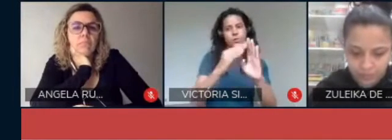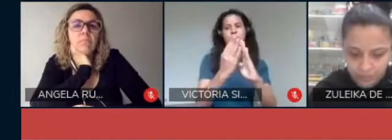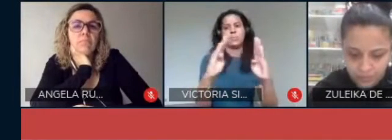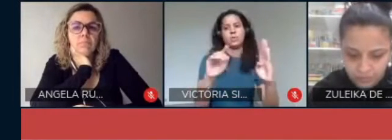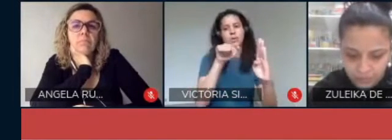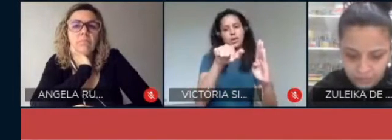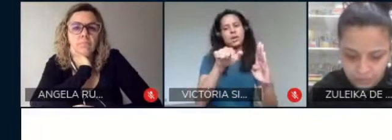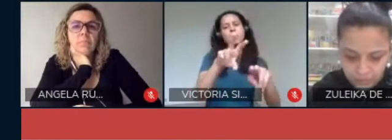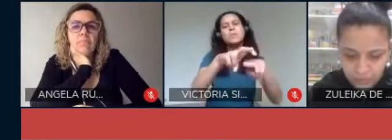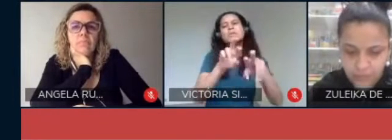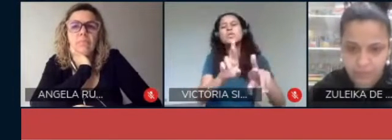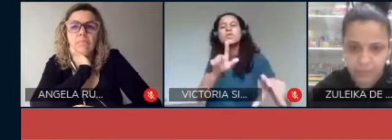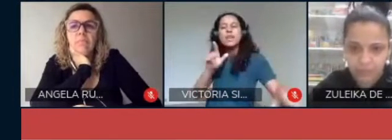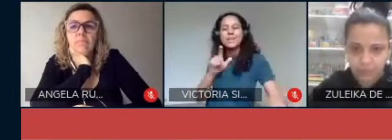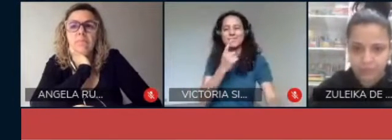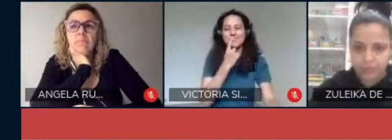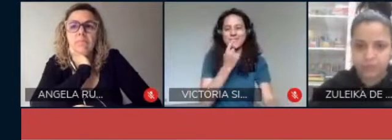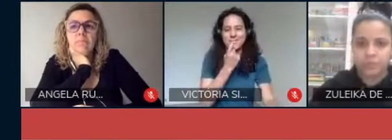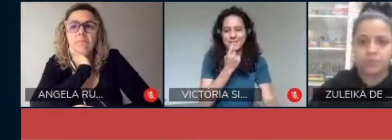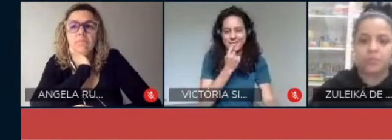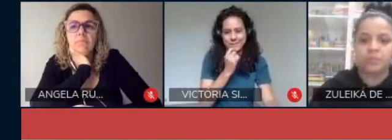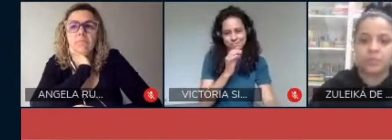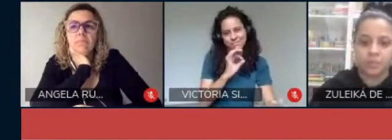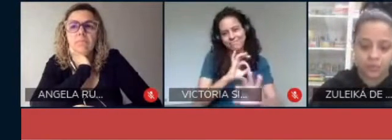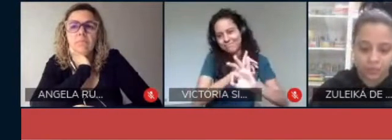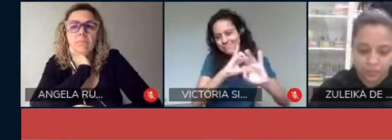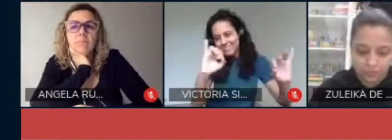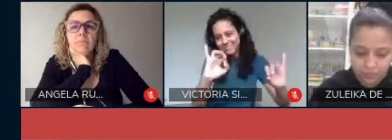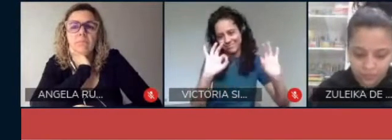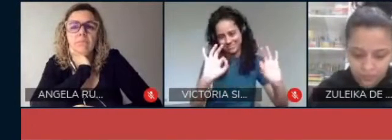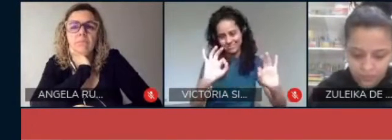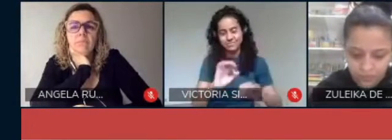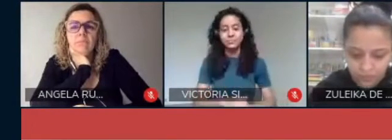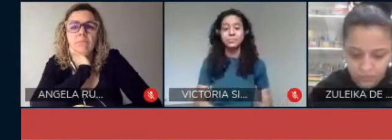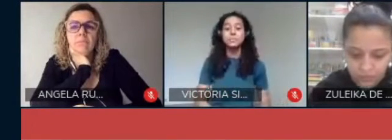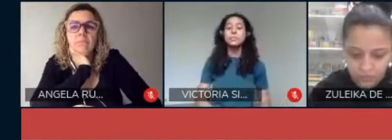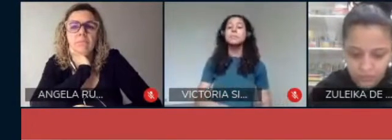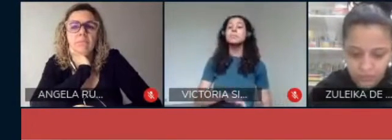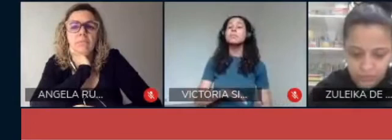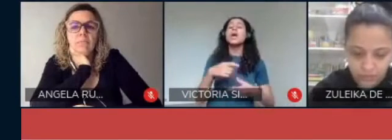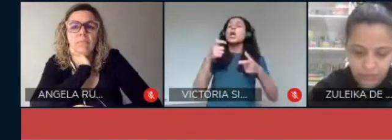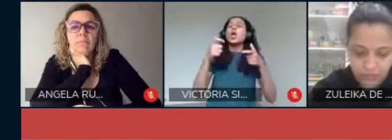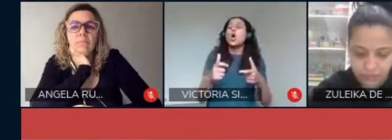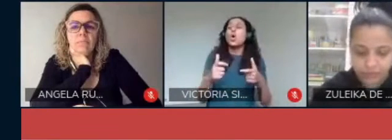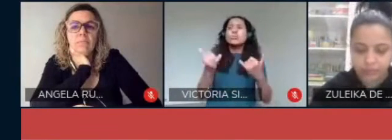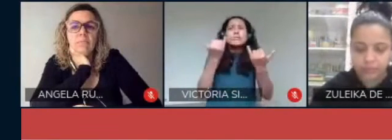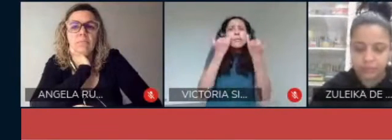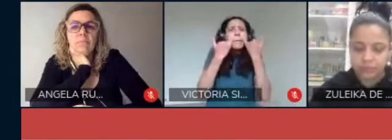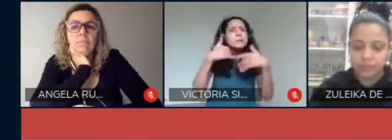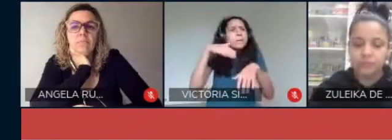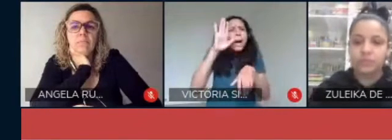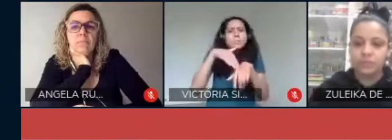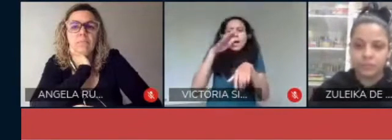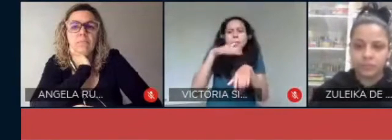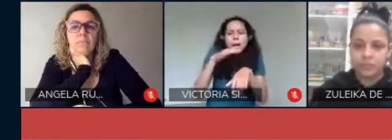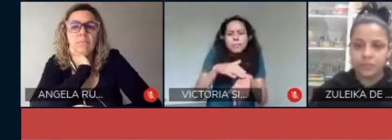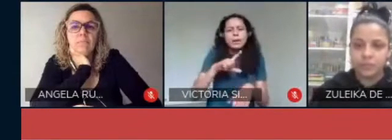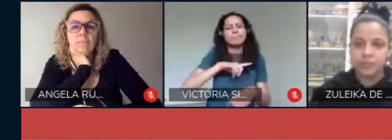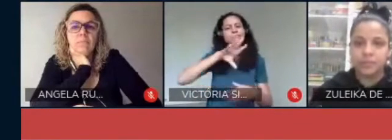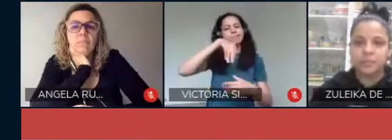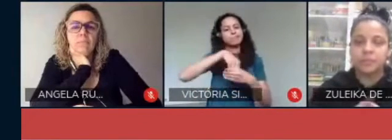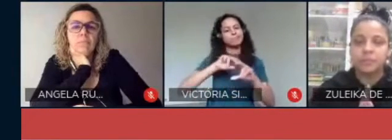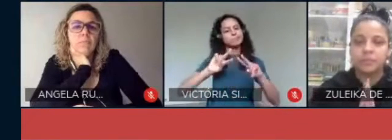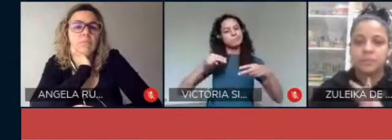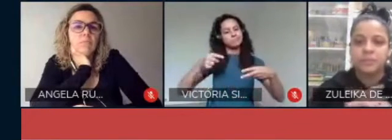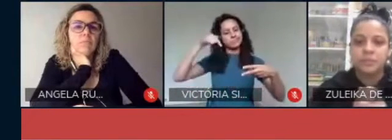diferenças desses acervos, dessas bibliotecas. Todas essas informações sobre todas as bibliotecas vocês encontram no